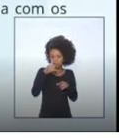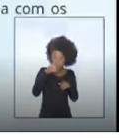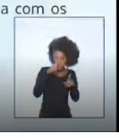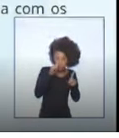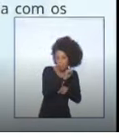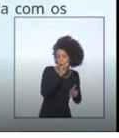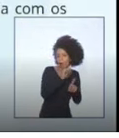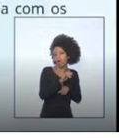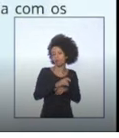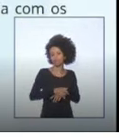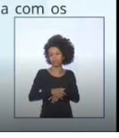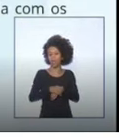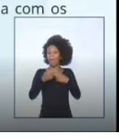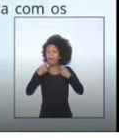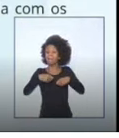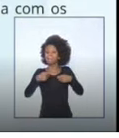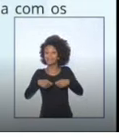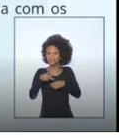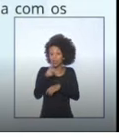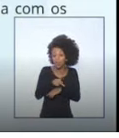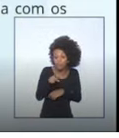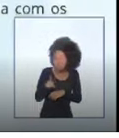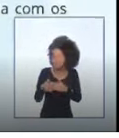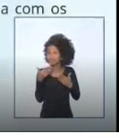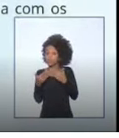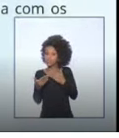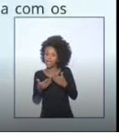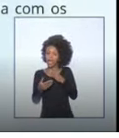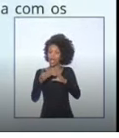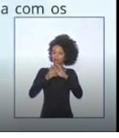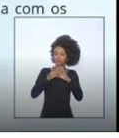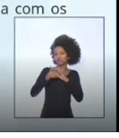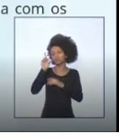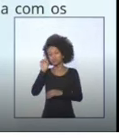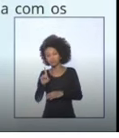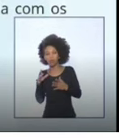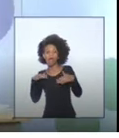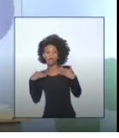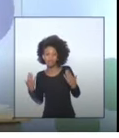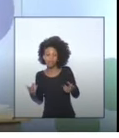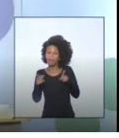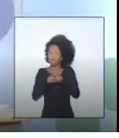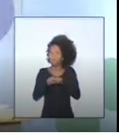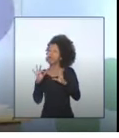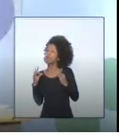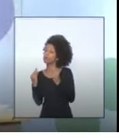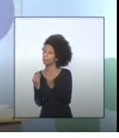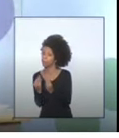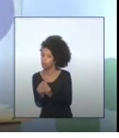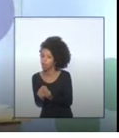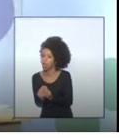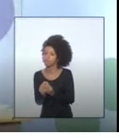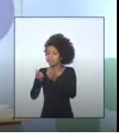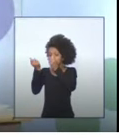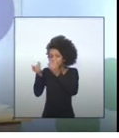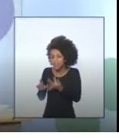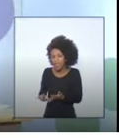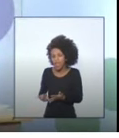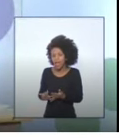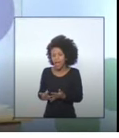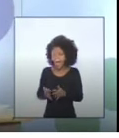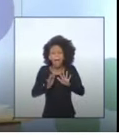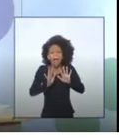devemos conversar com o professor, o coordenador e ou o diretor, e ainda com os nossos familiares. E aí vem, professora, mas e se